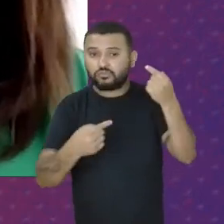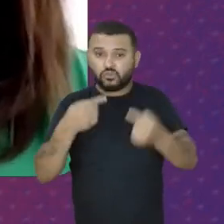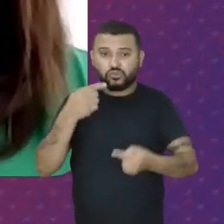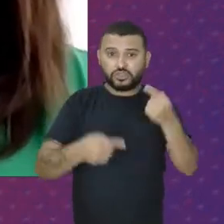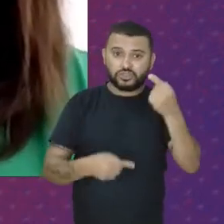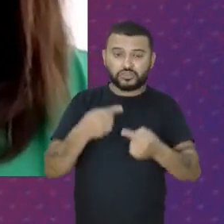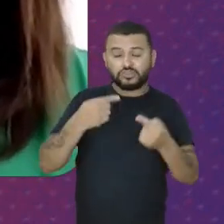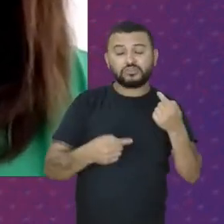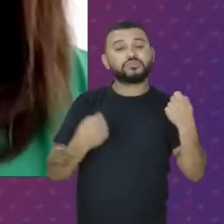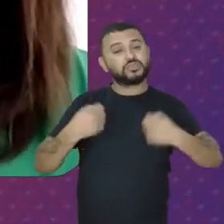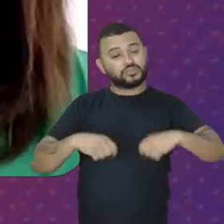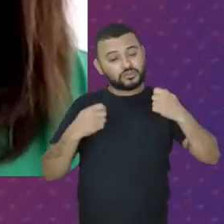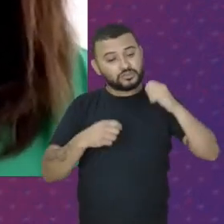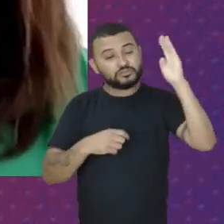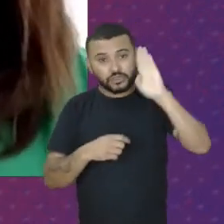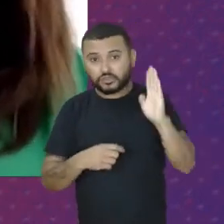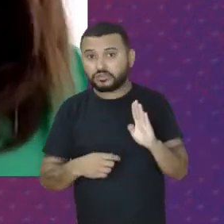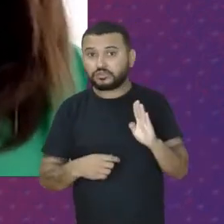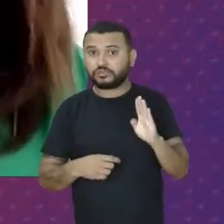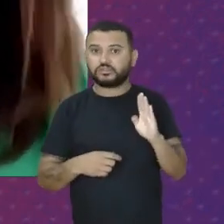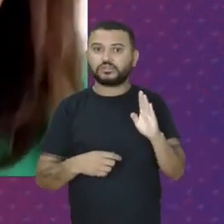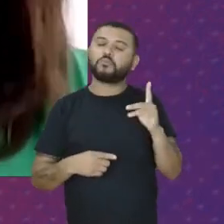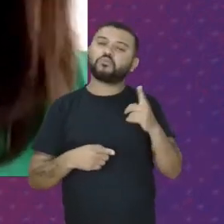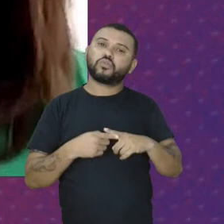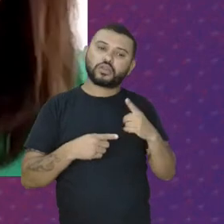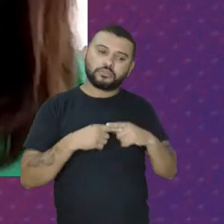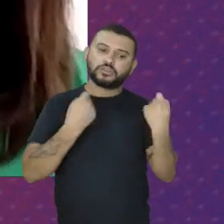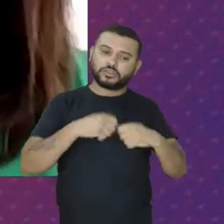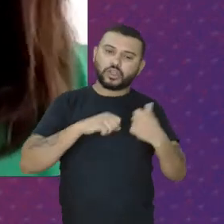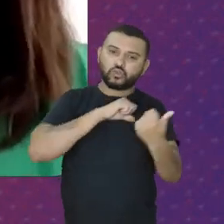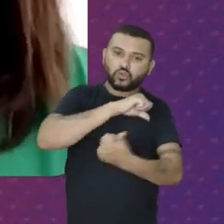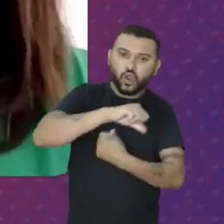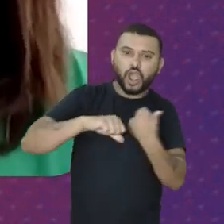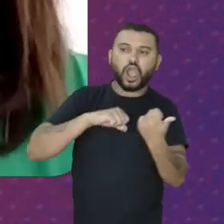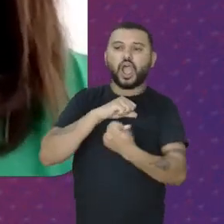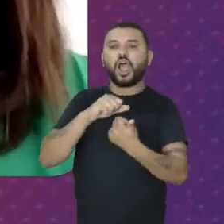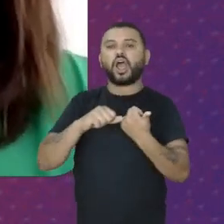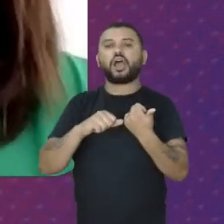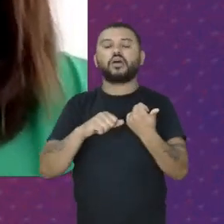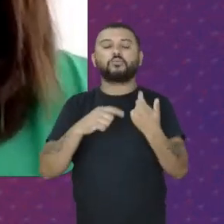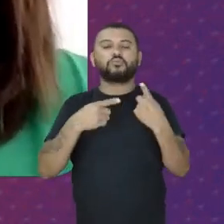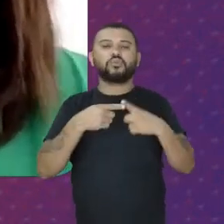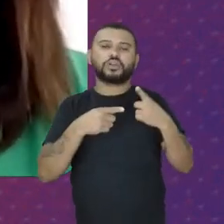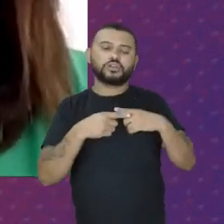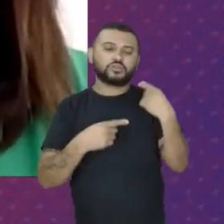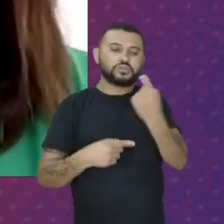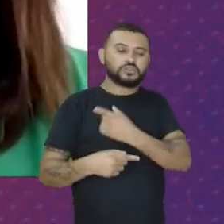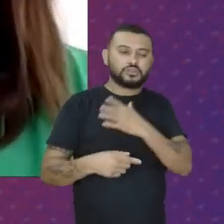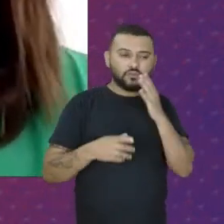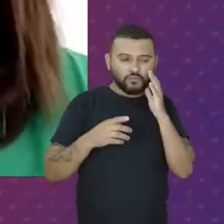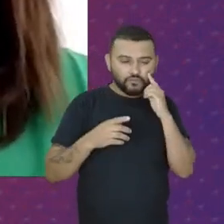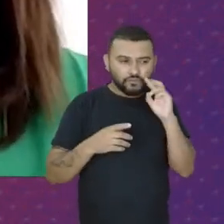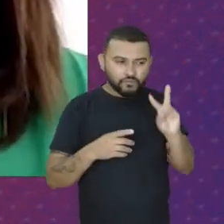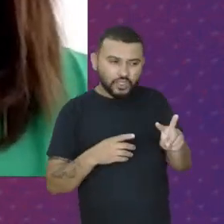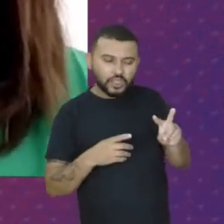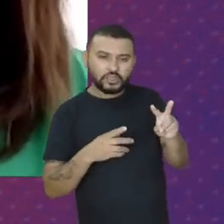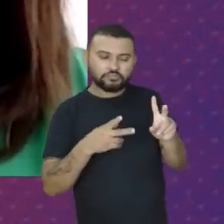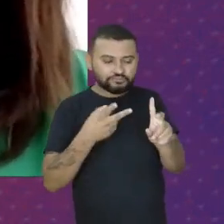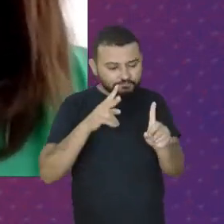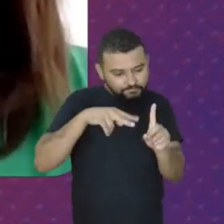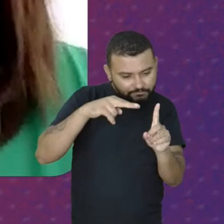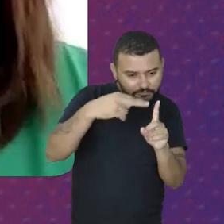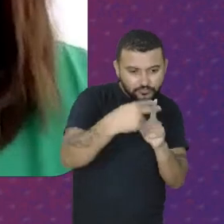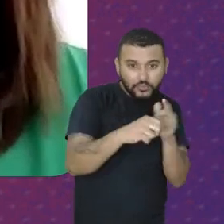no parlamento brasileiro. E isso precisa mudar, porque do ponto de vista